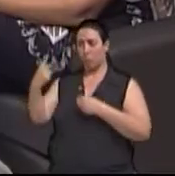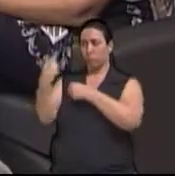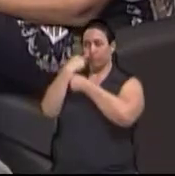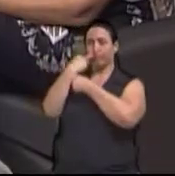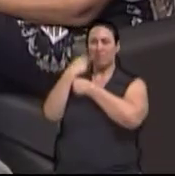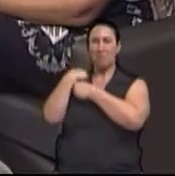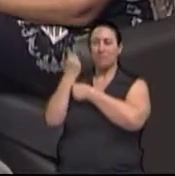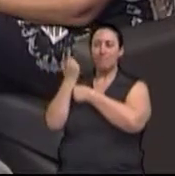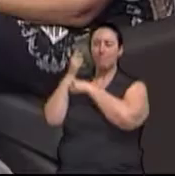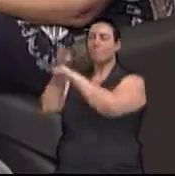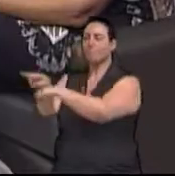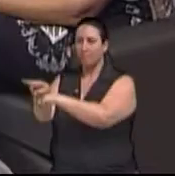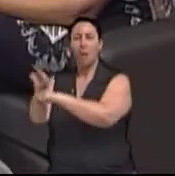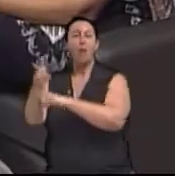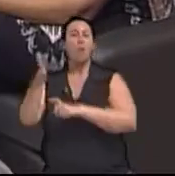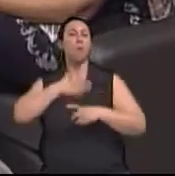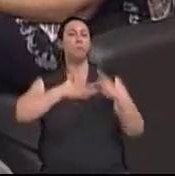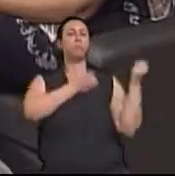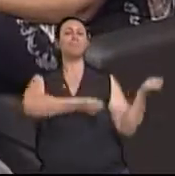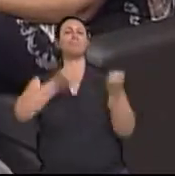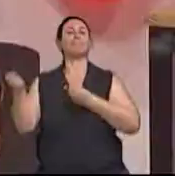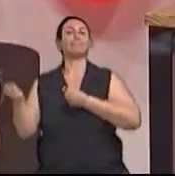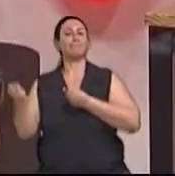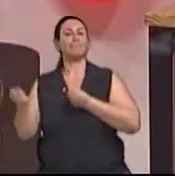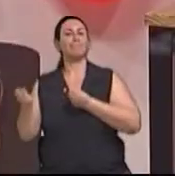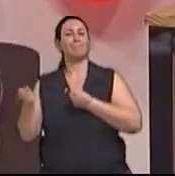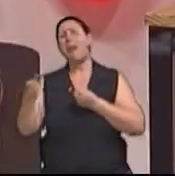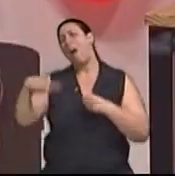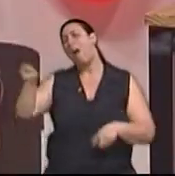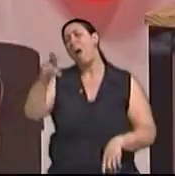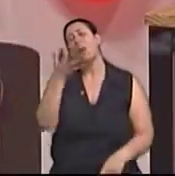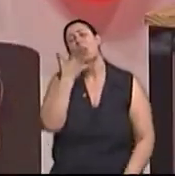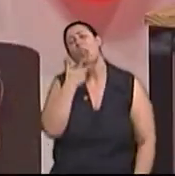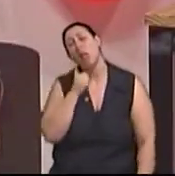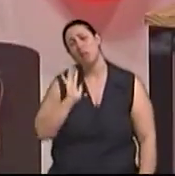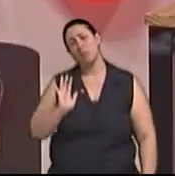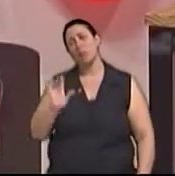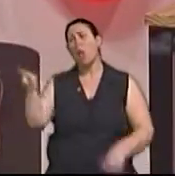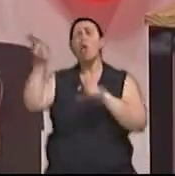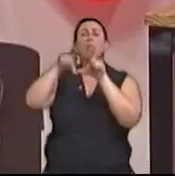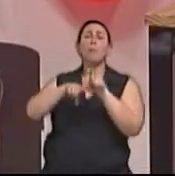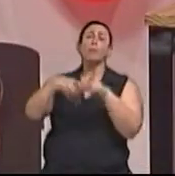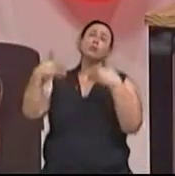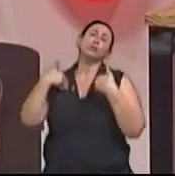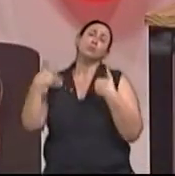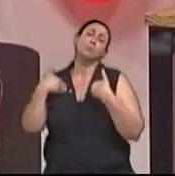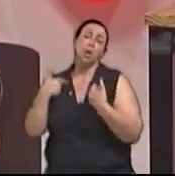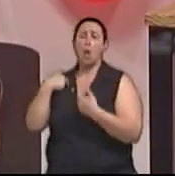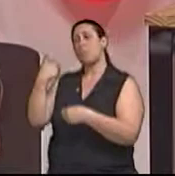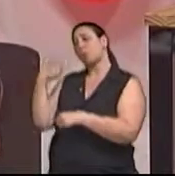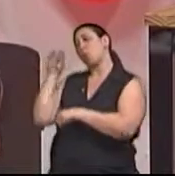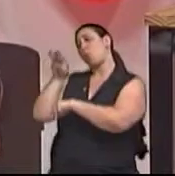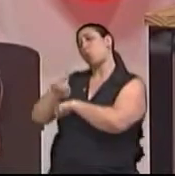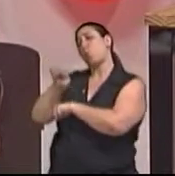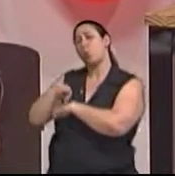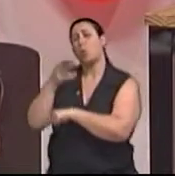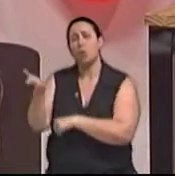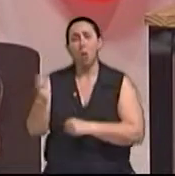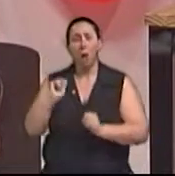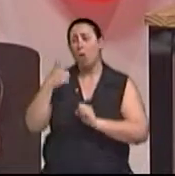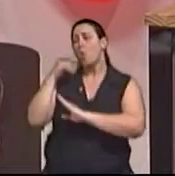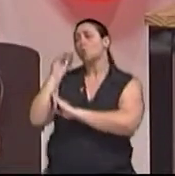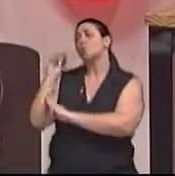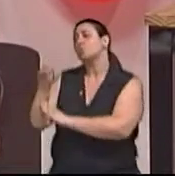potente Dizendo ele será um criança eles precisam de mim como como pais deles porque